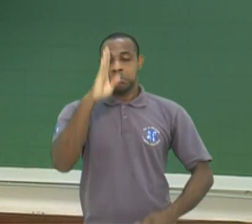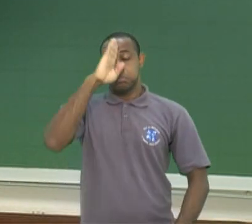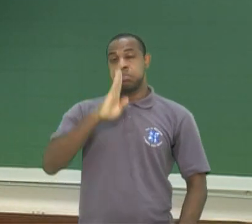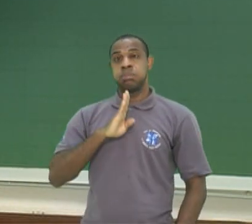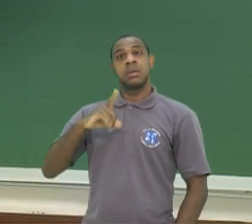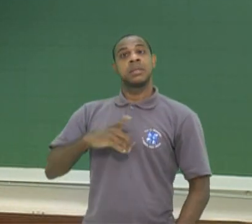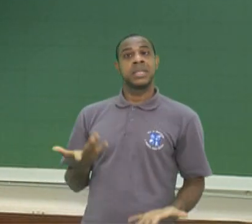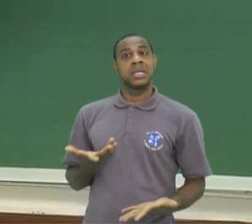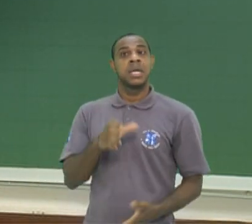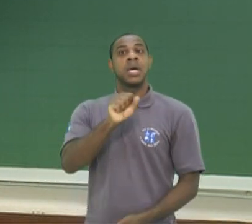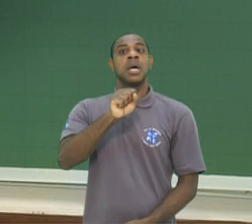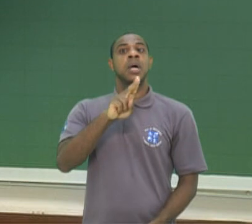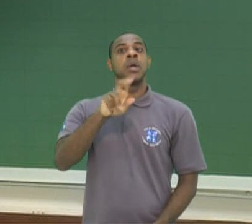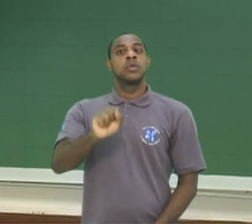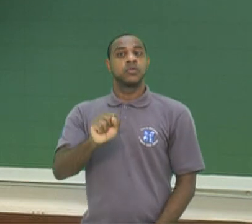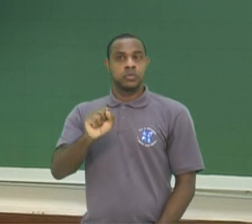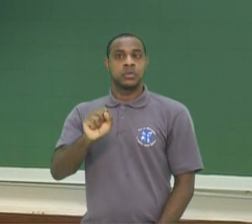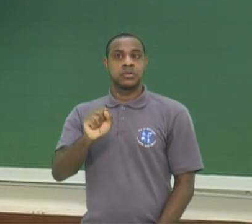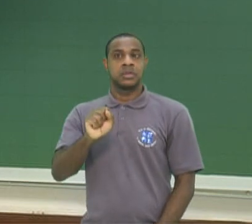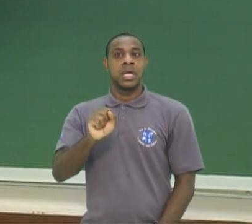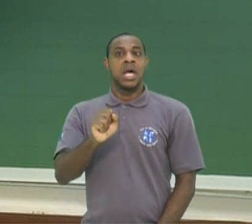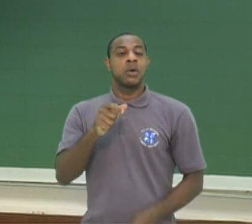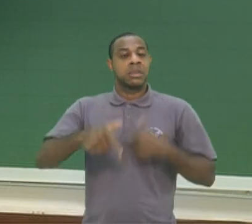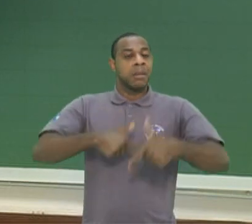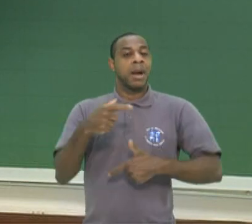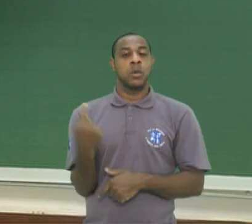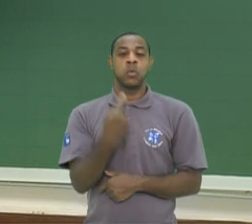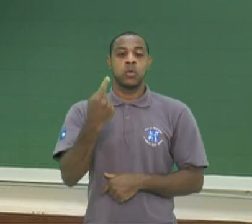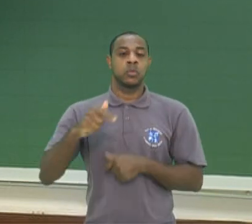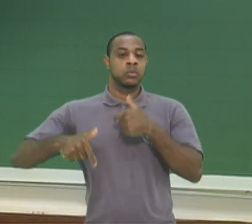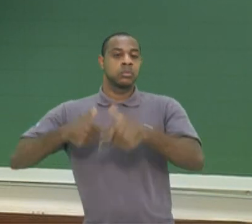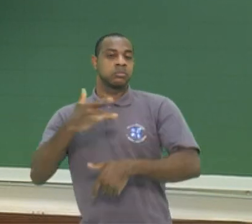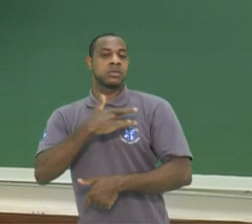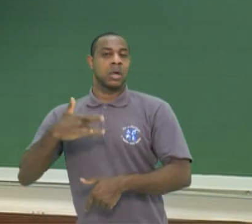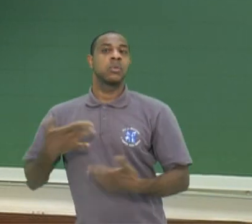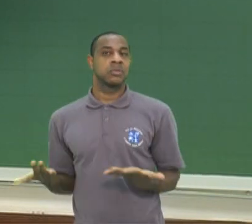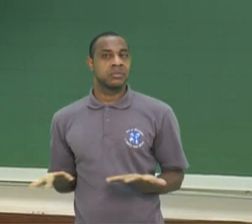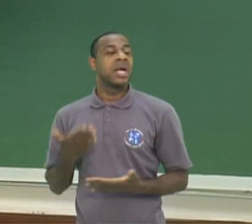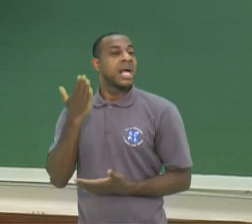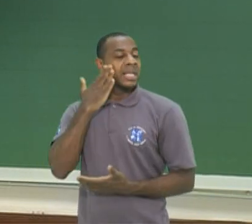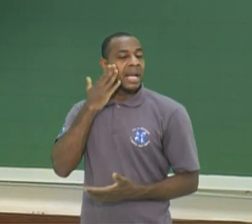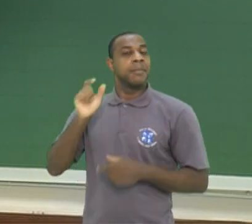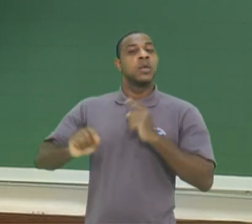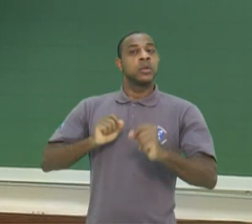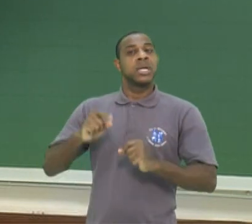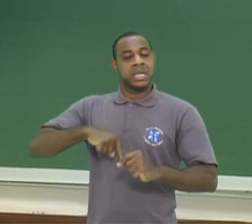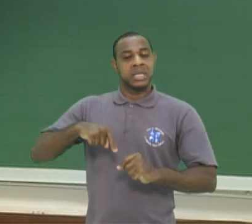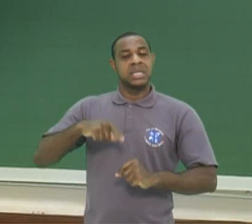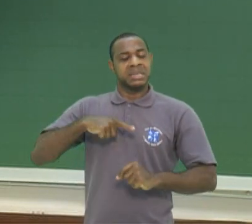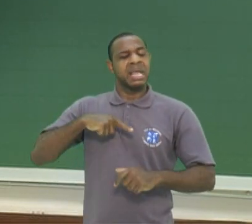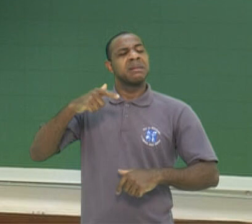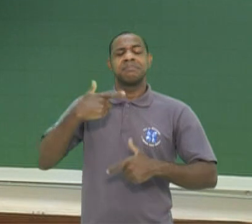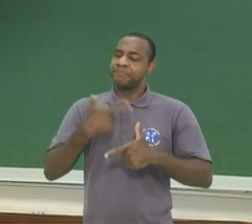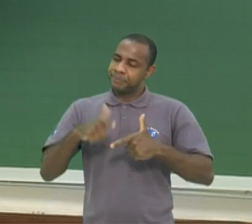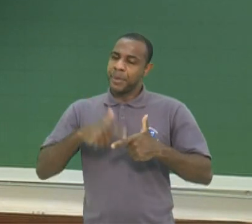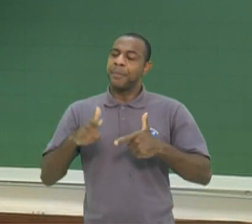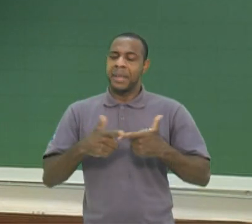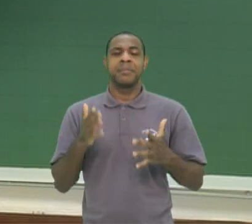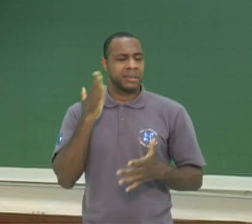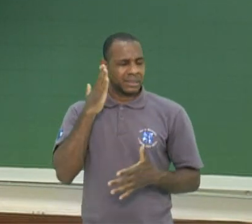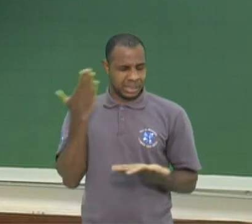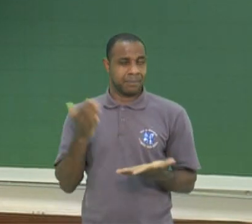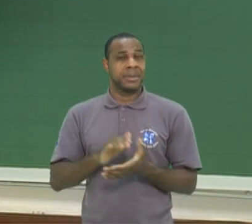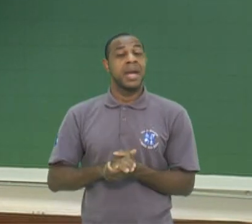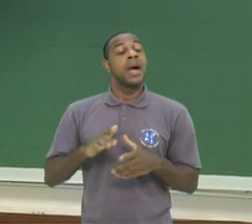gratuito, que é o SUS, o Serviço Único de Saúde. Porém, nós sabemos que existem diversos problemas também.